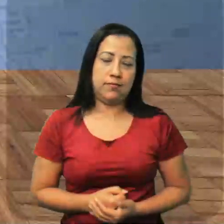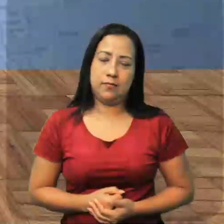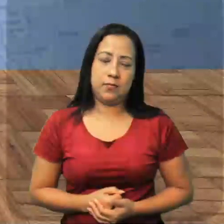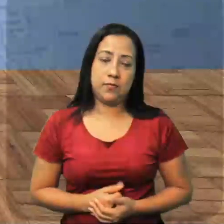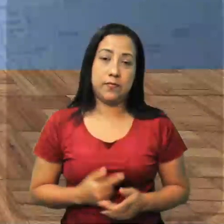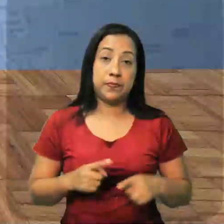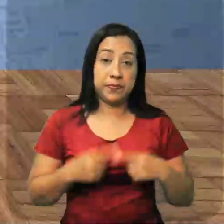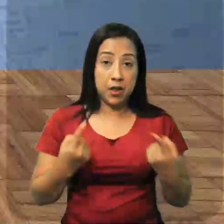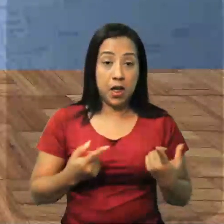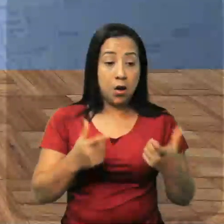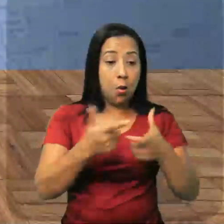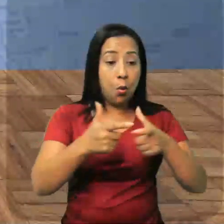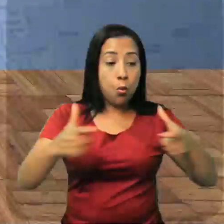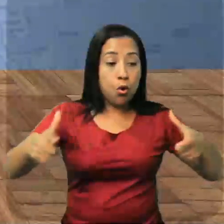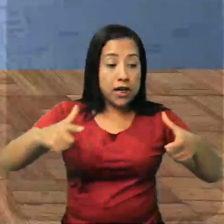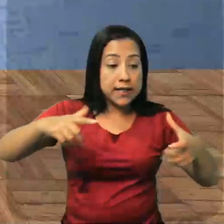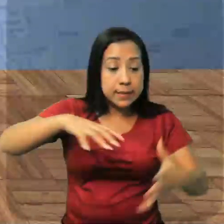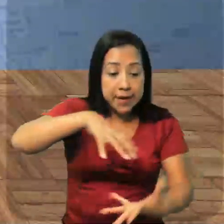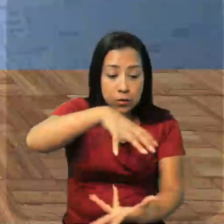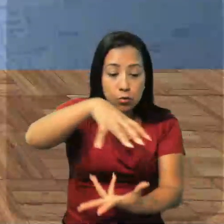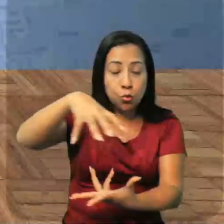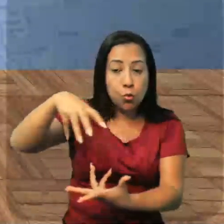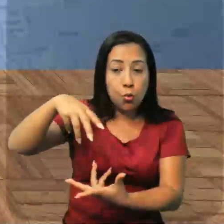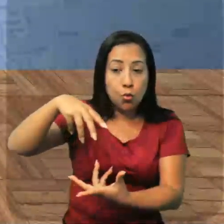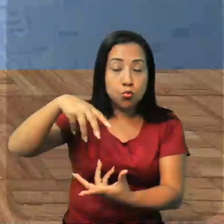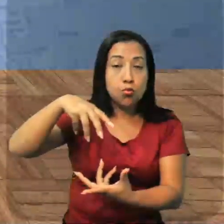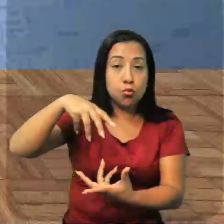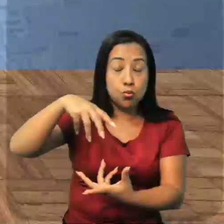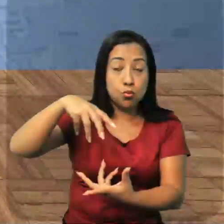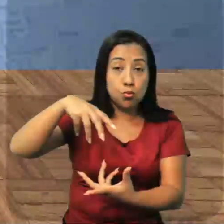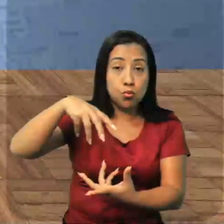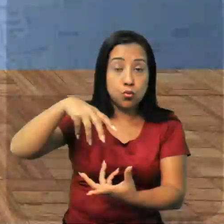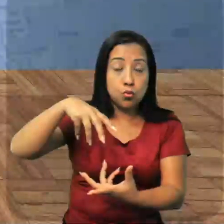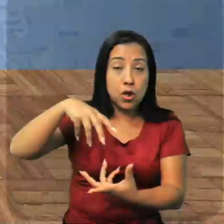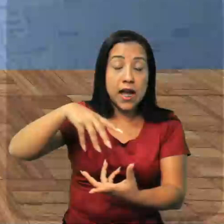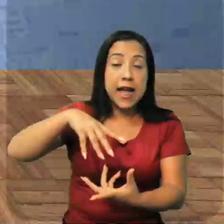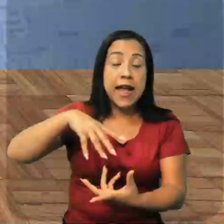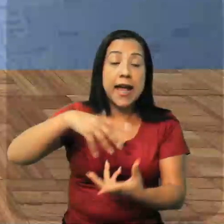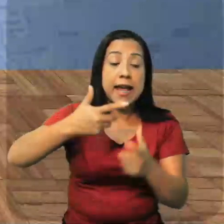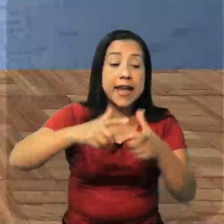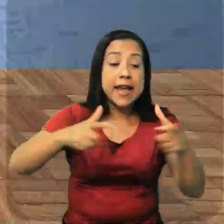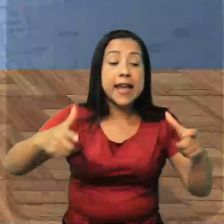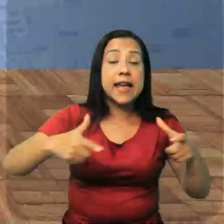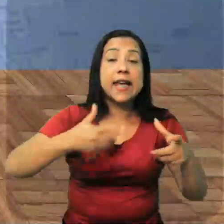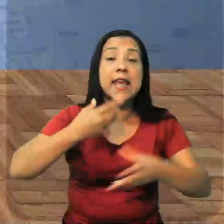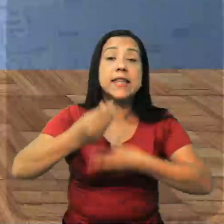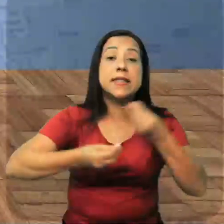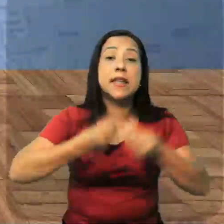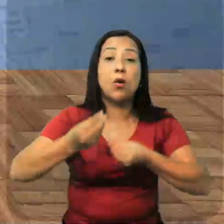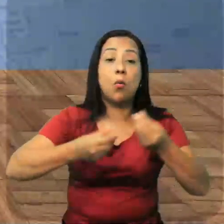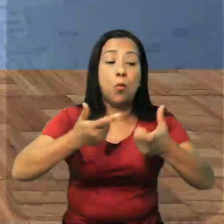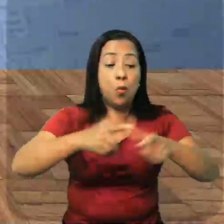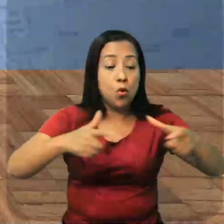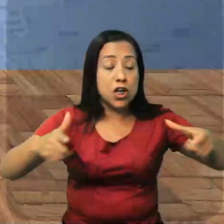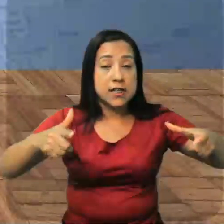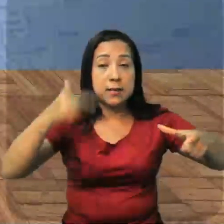Que o crescimento da população da Terra cresce através de um crescimento